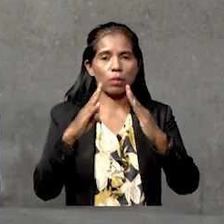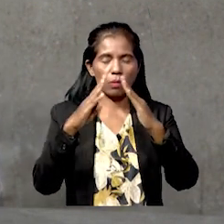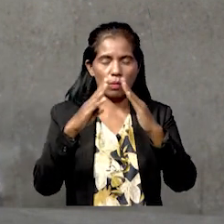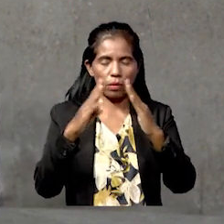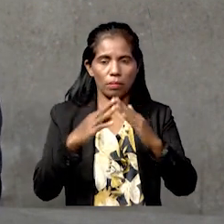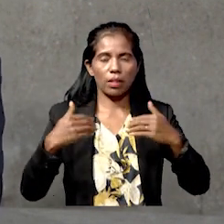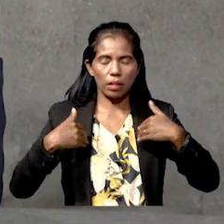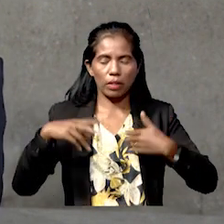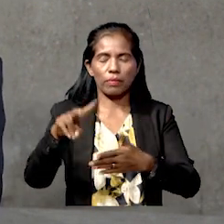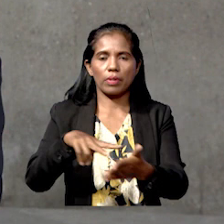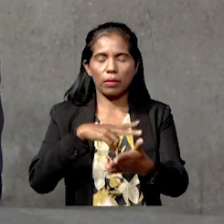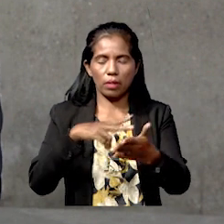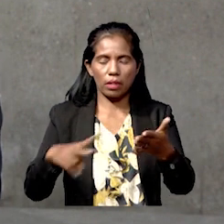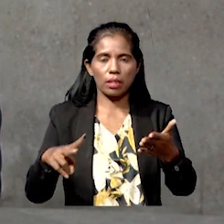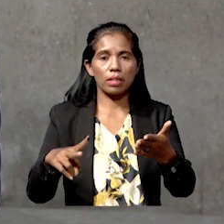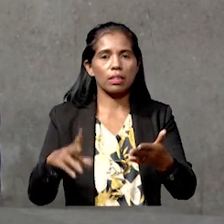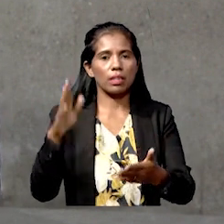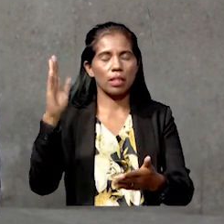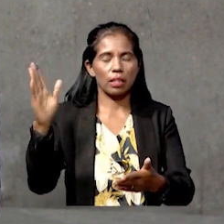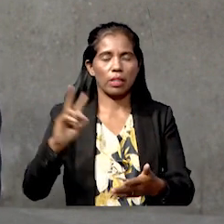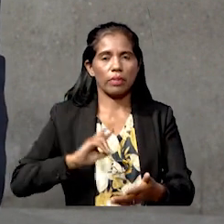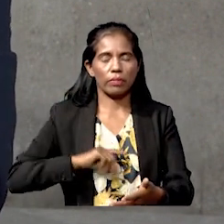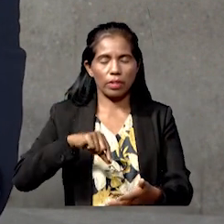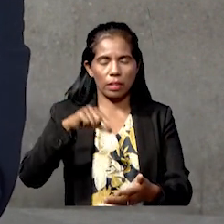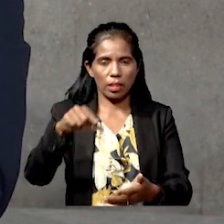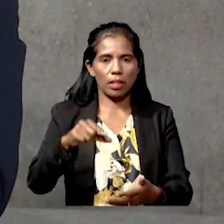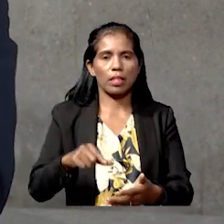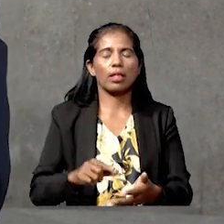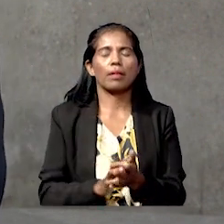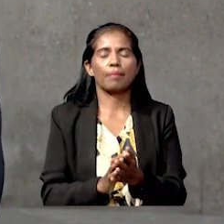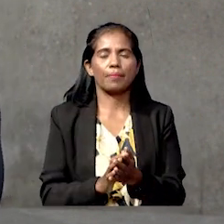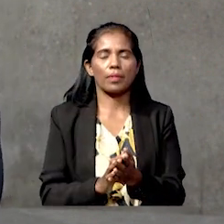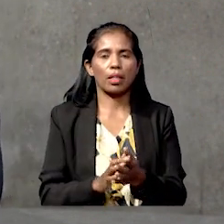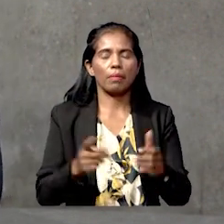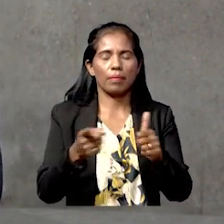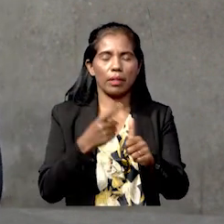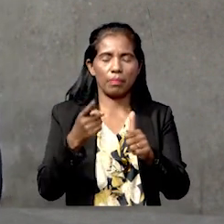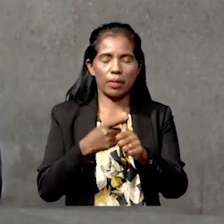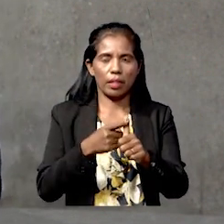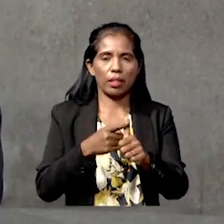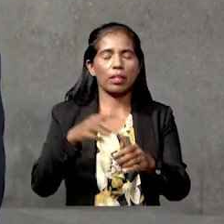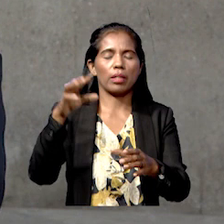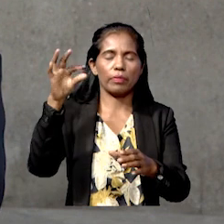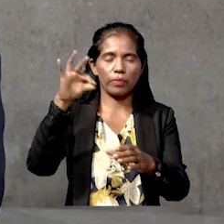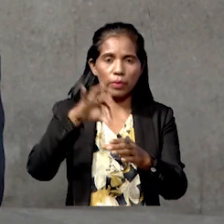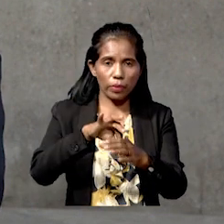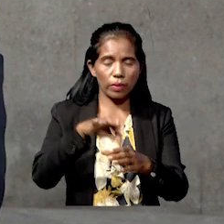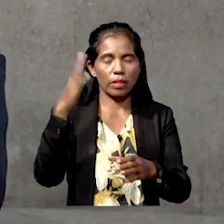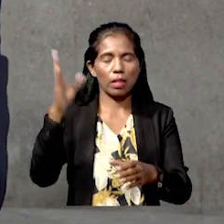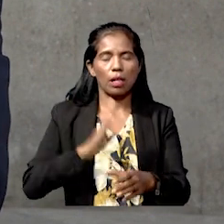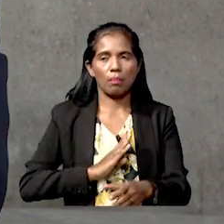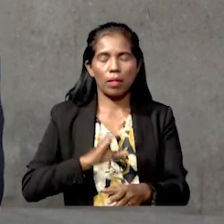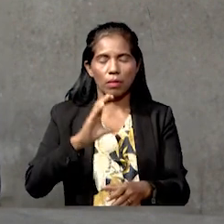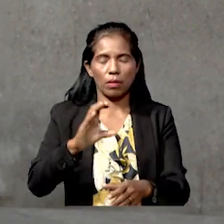em Guadulari, o Lupo foi em Darão e a Bahia. Primeira ronda ia Baucau,